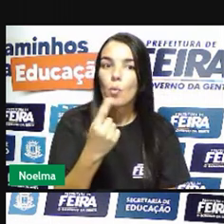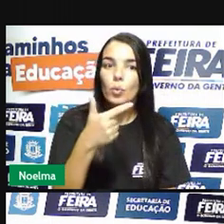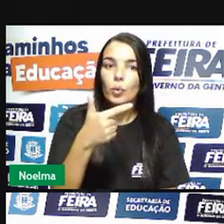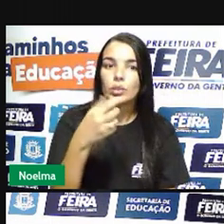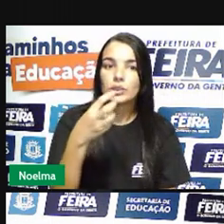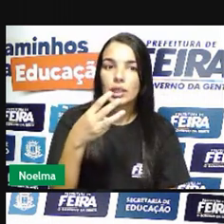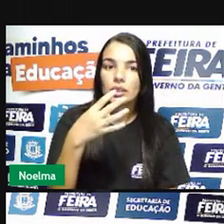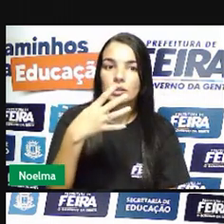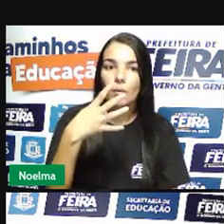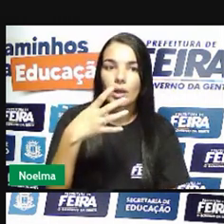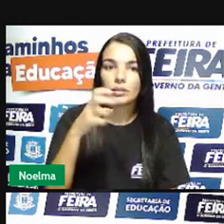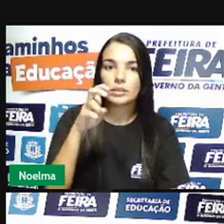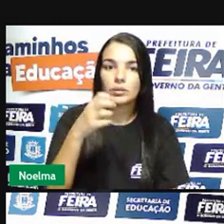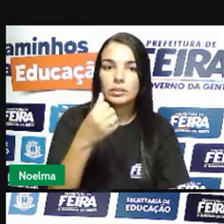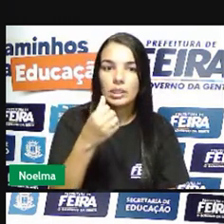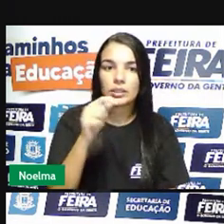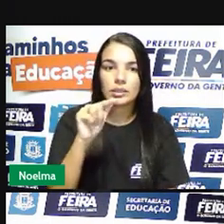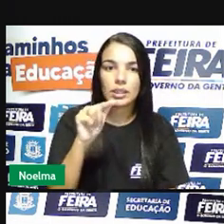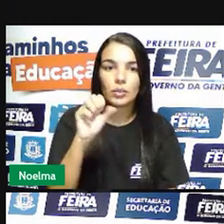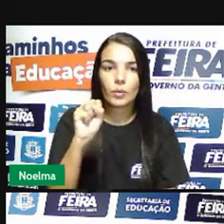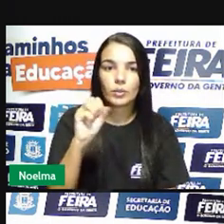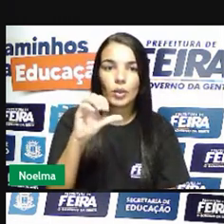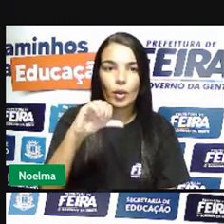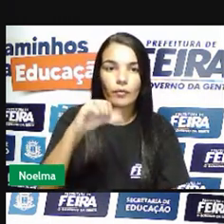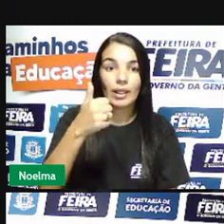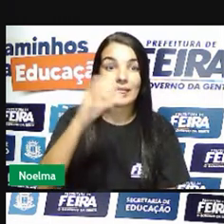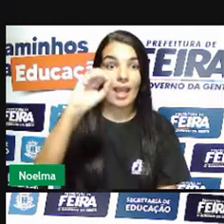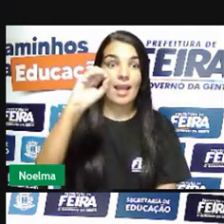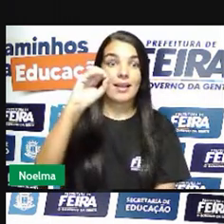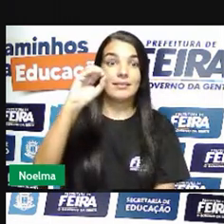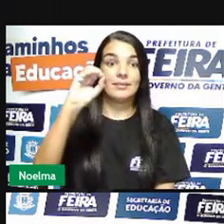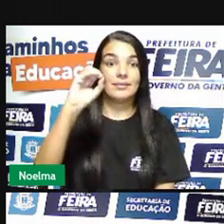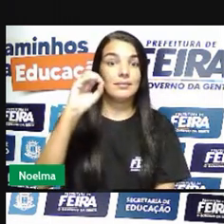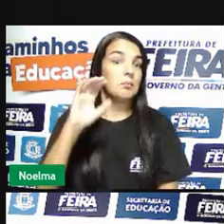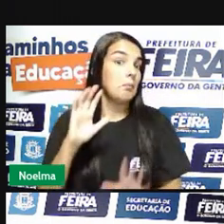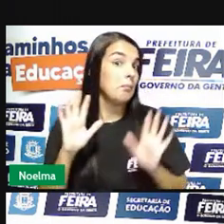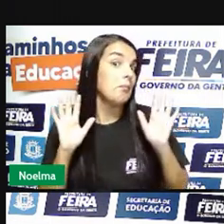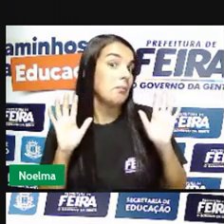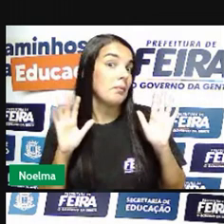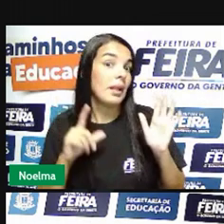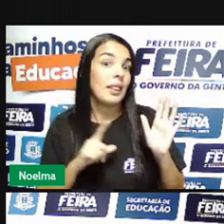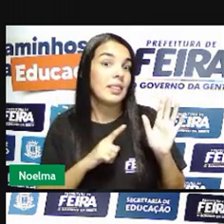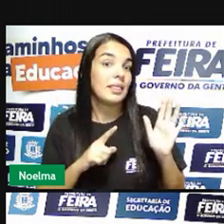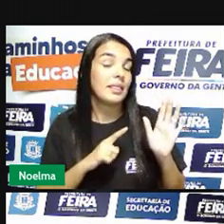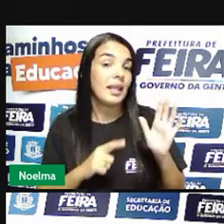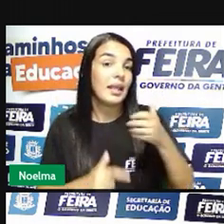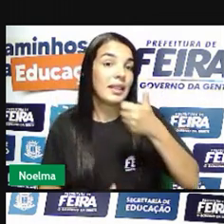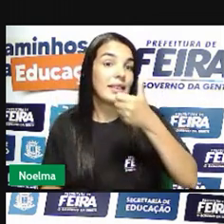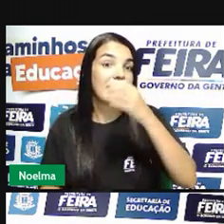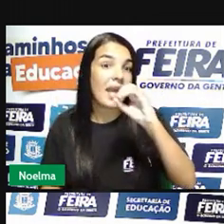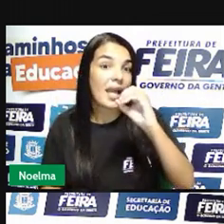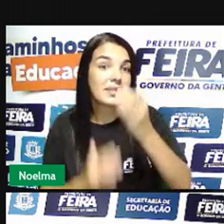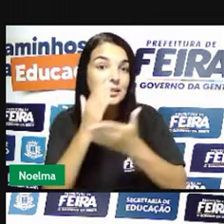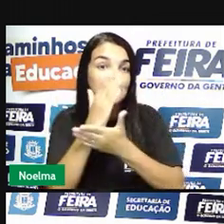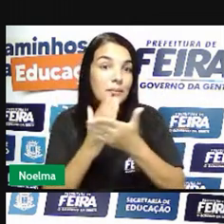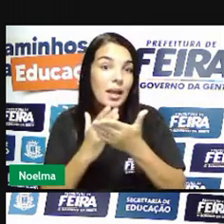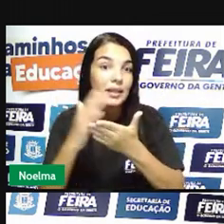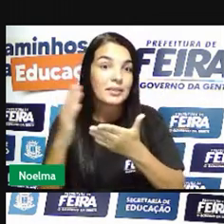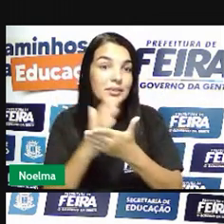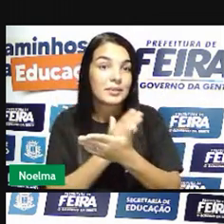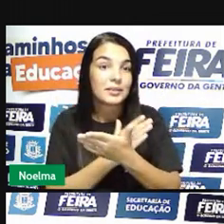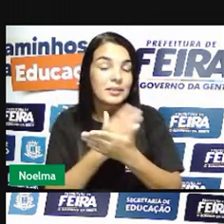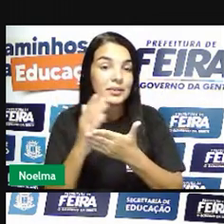1 2 3 4 5 6 7 8 9 10 a pizza foi dividida em 10